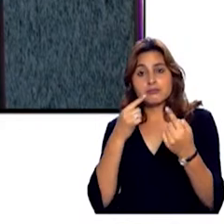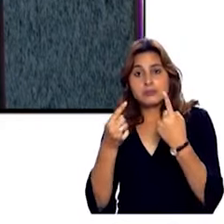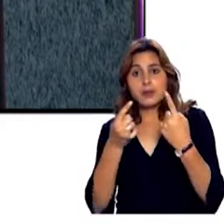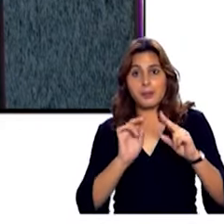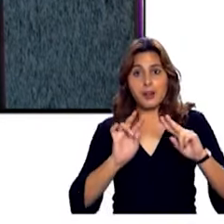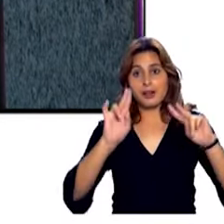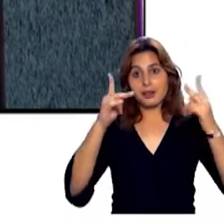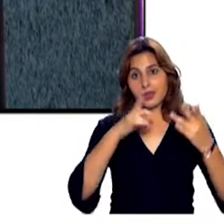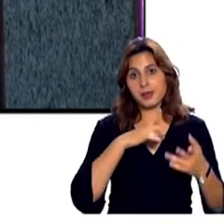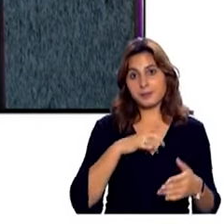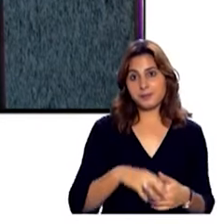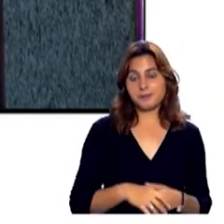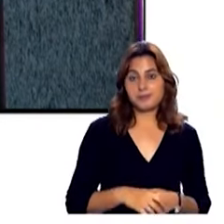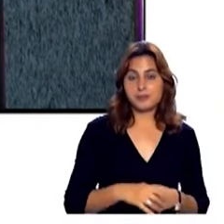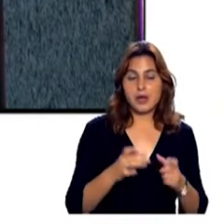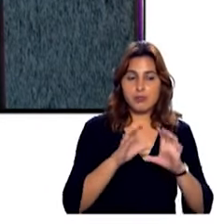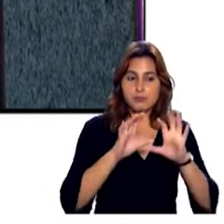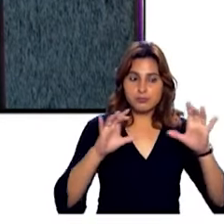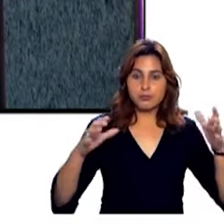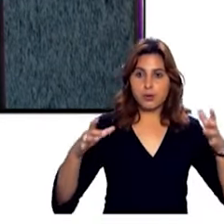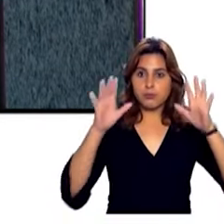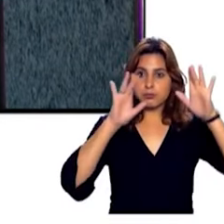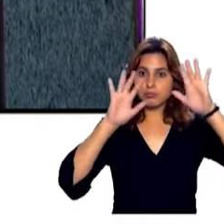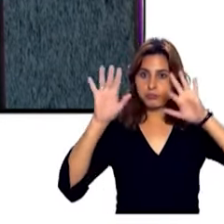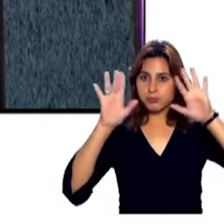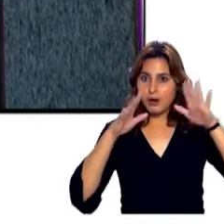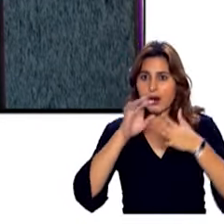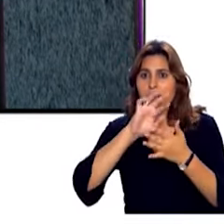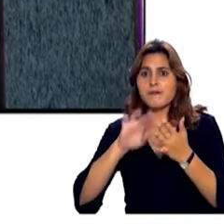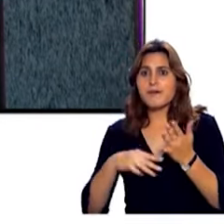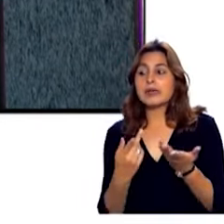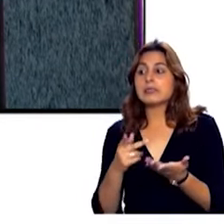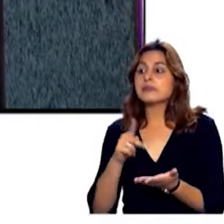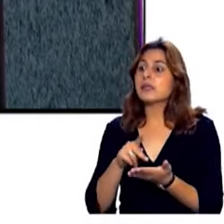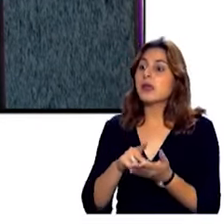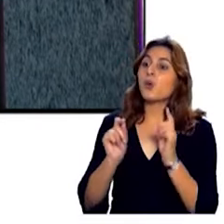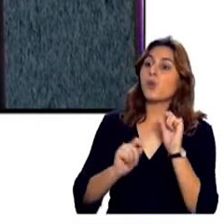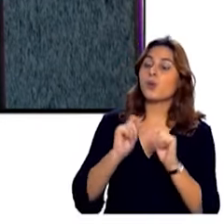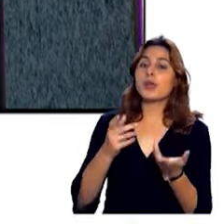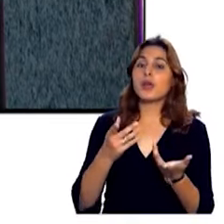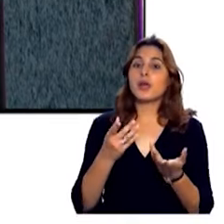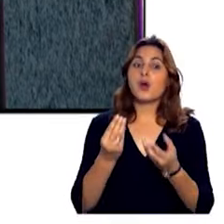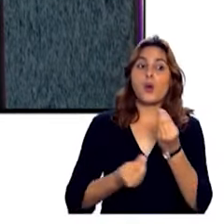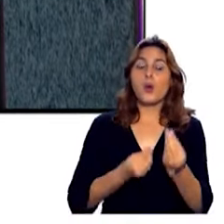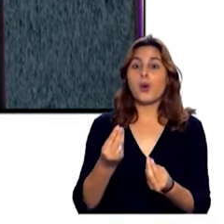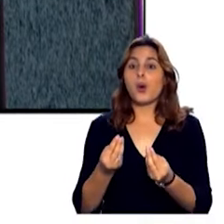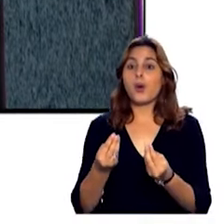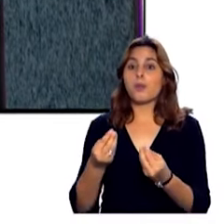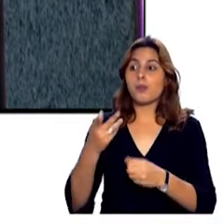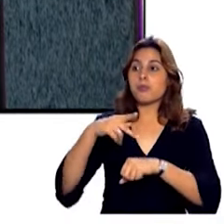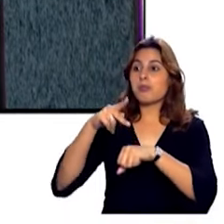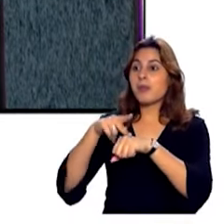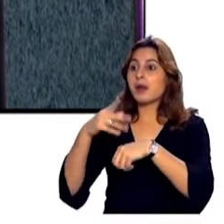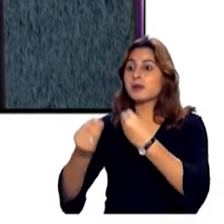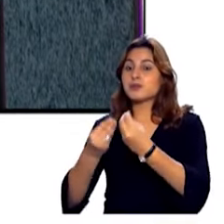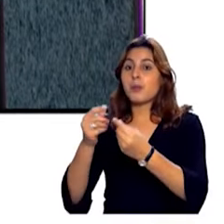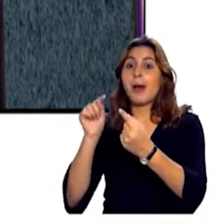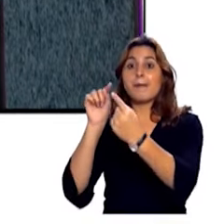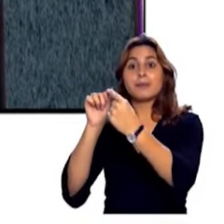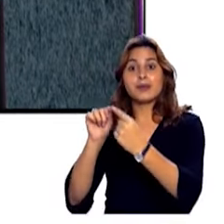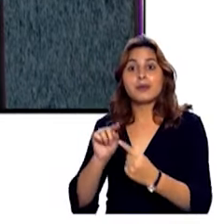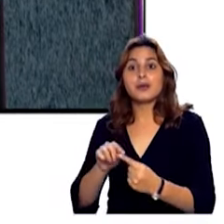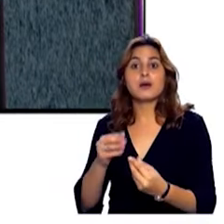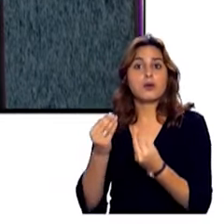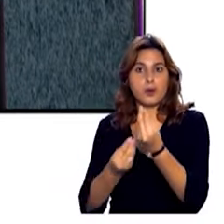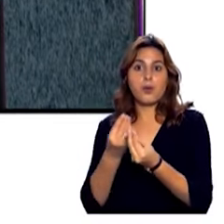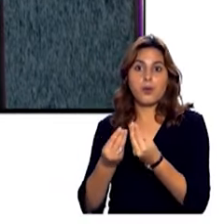a refletindo as várias realidades dos vários dos diversos cantos do país e